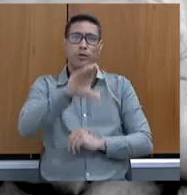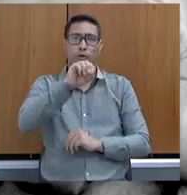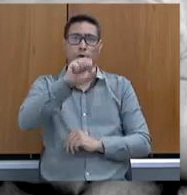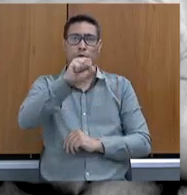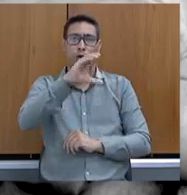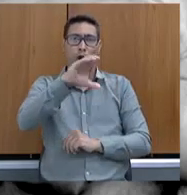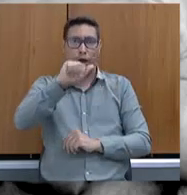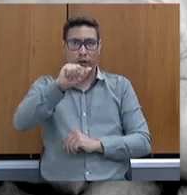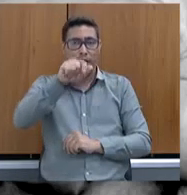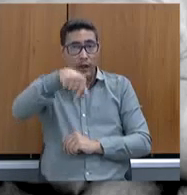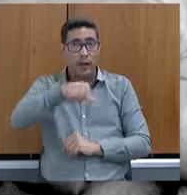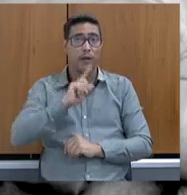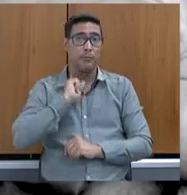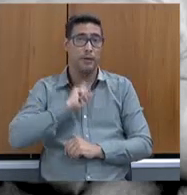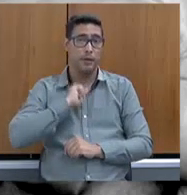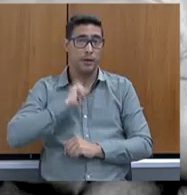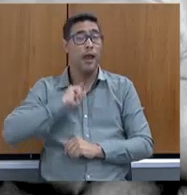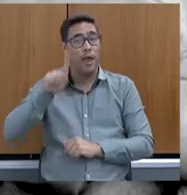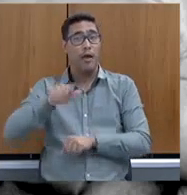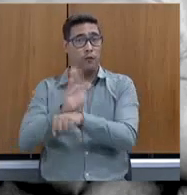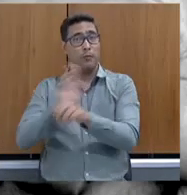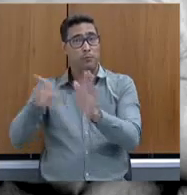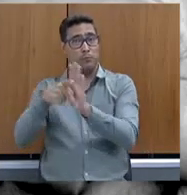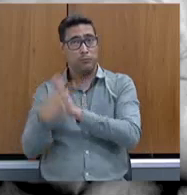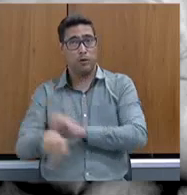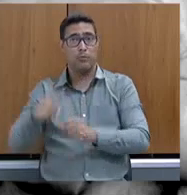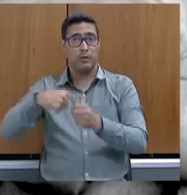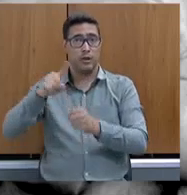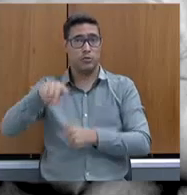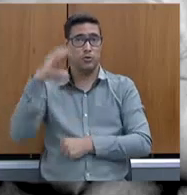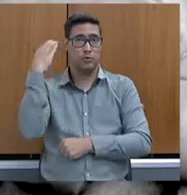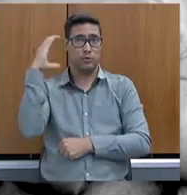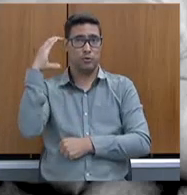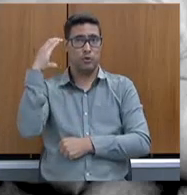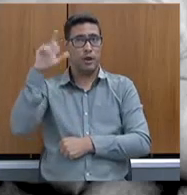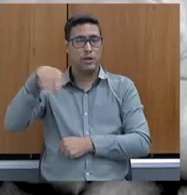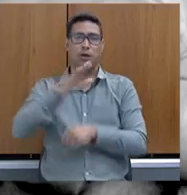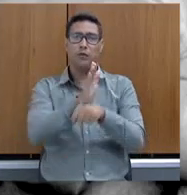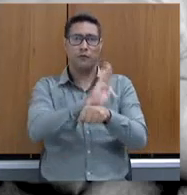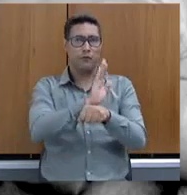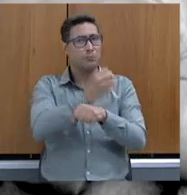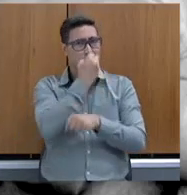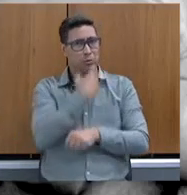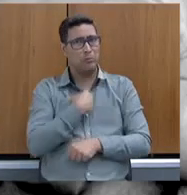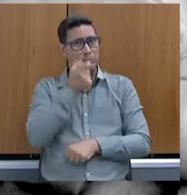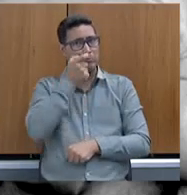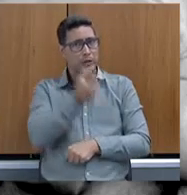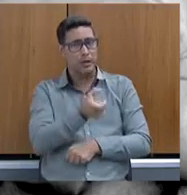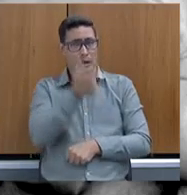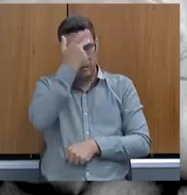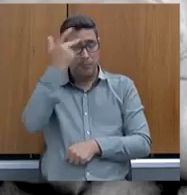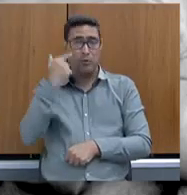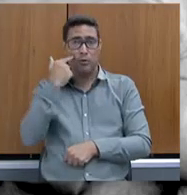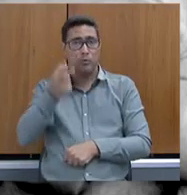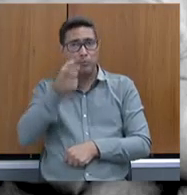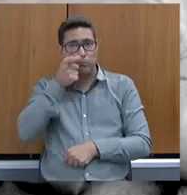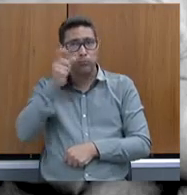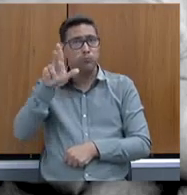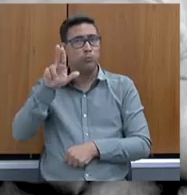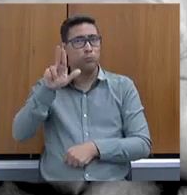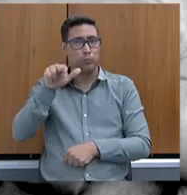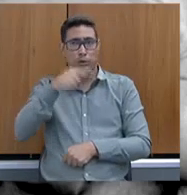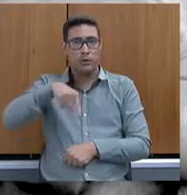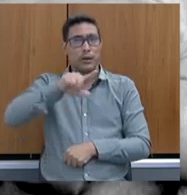é que é de Contagem um filme é muito interessante quem não viu é veja um filme que trata